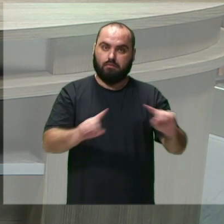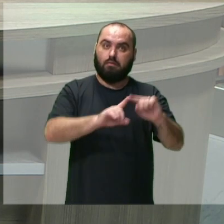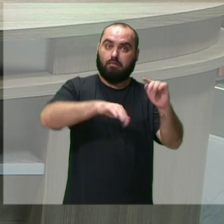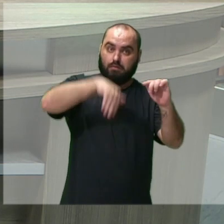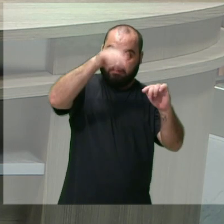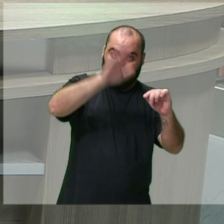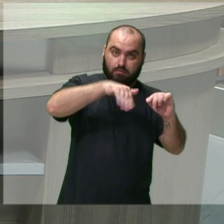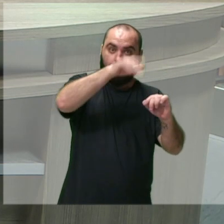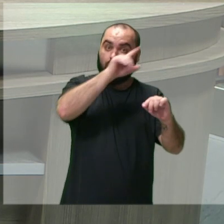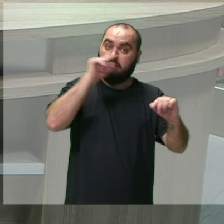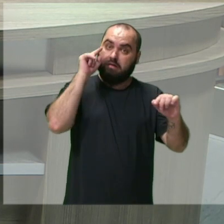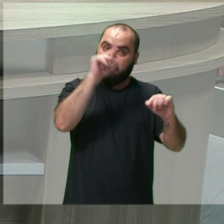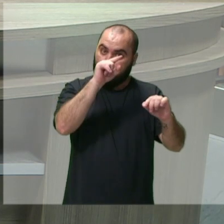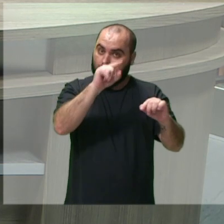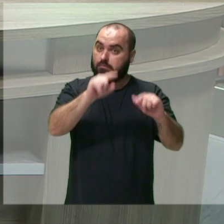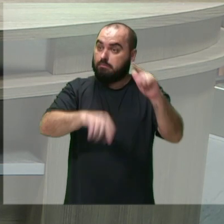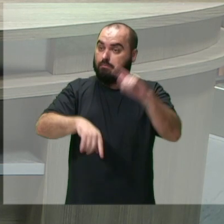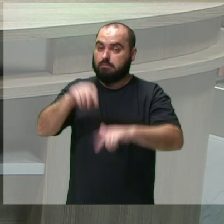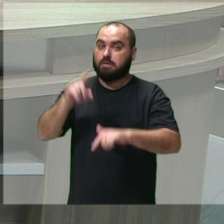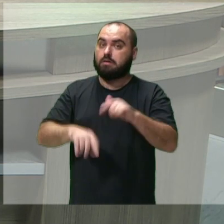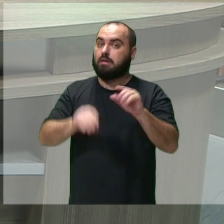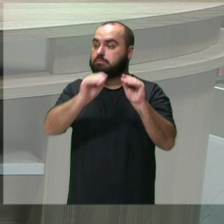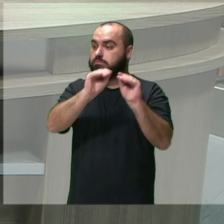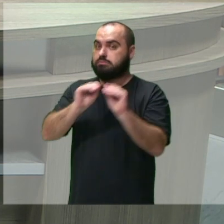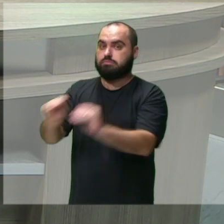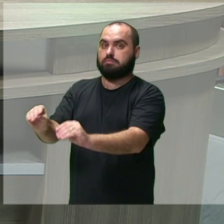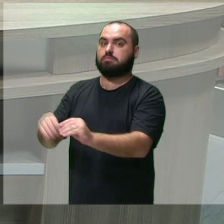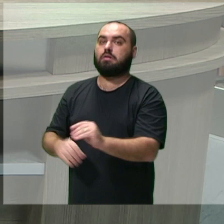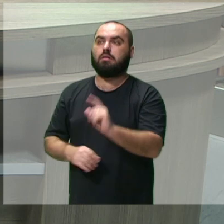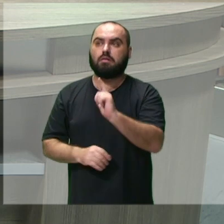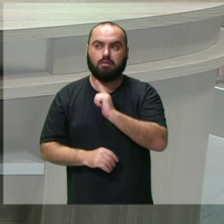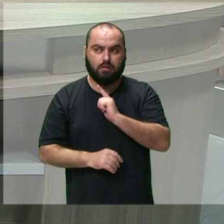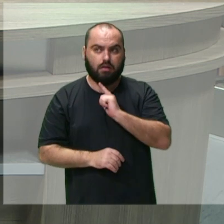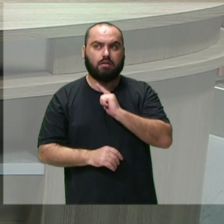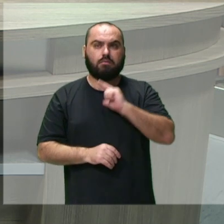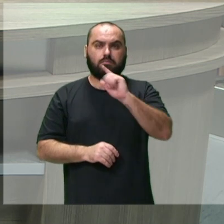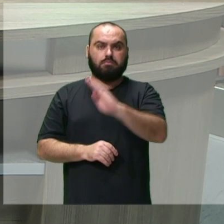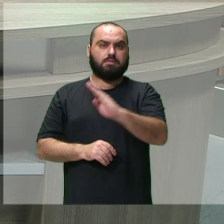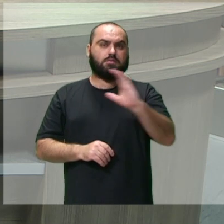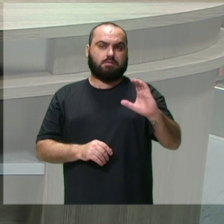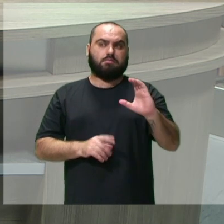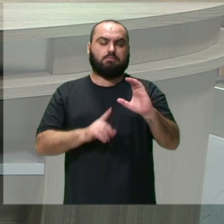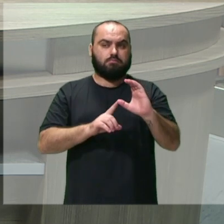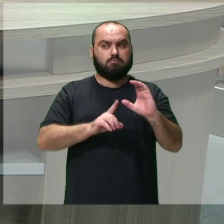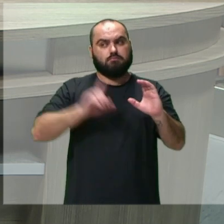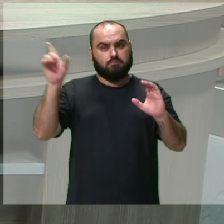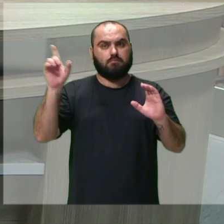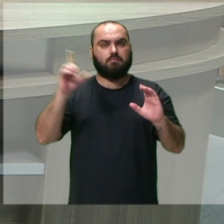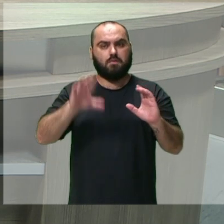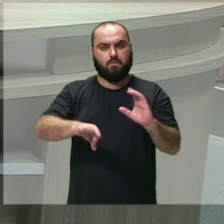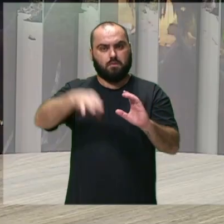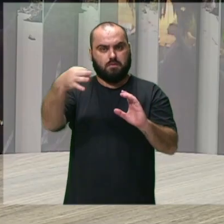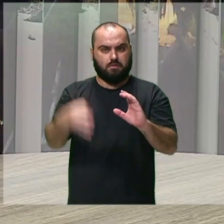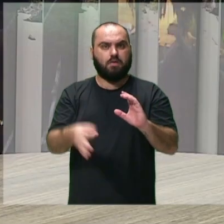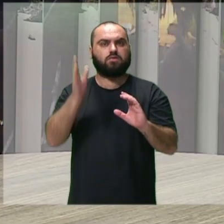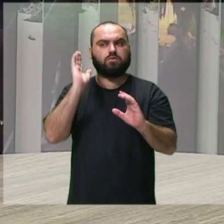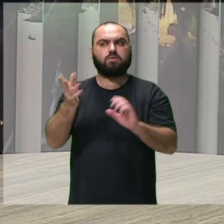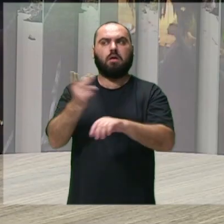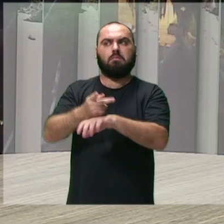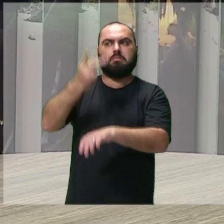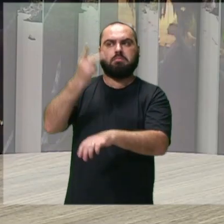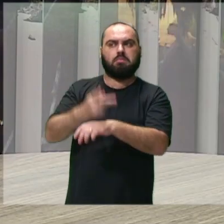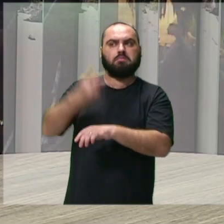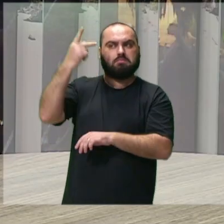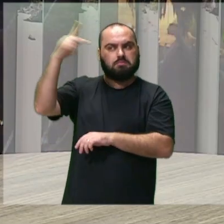específico, material importado. A gente tem aqui em Balneário Camboriú, que é o meu fornecedor, com excelente qualidade, já foi premiado também